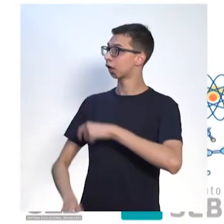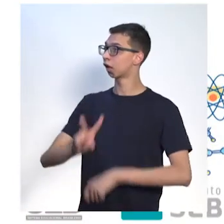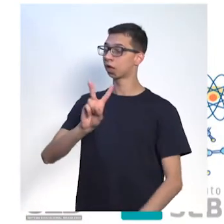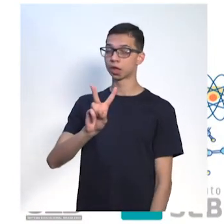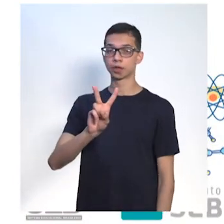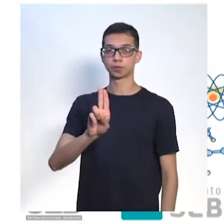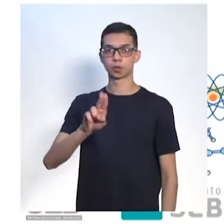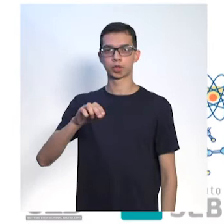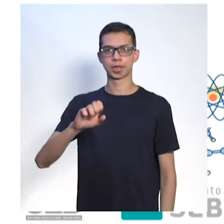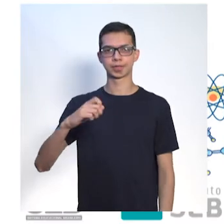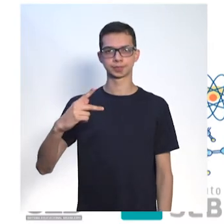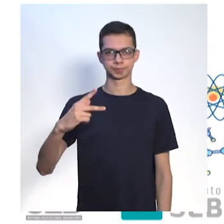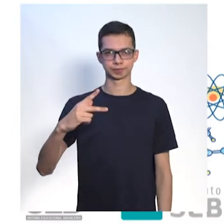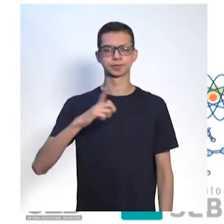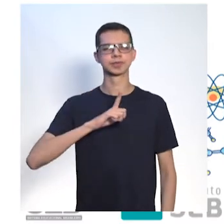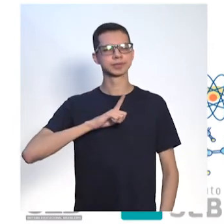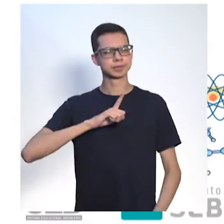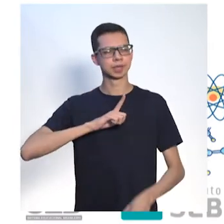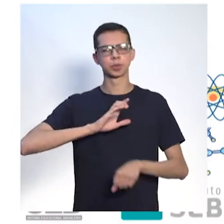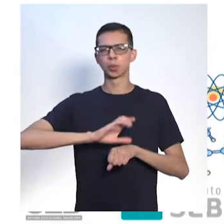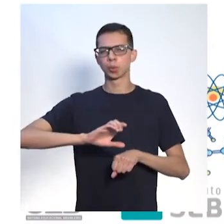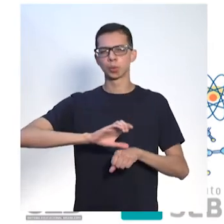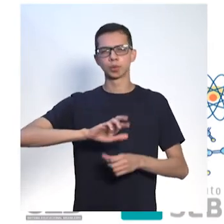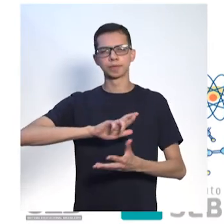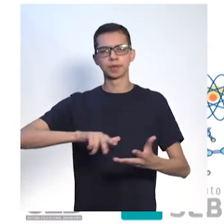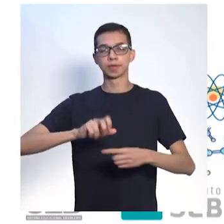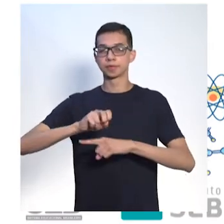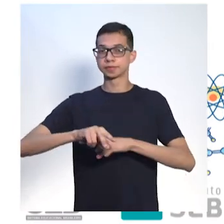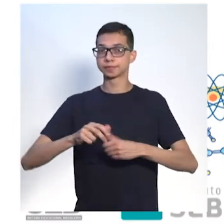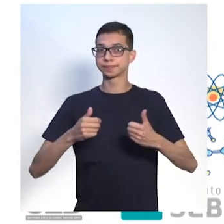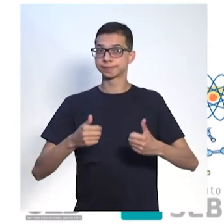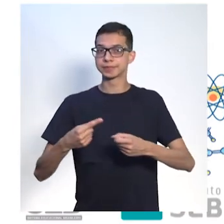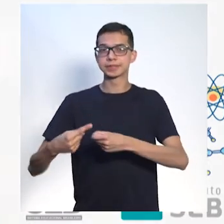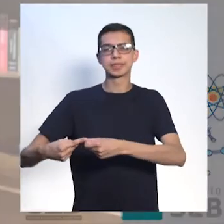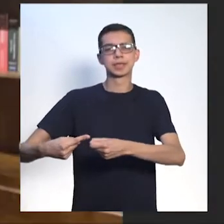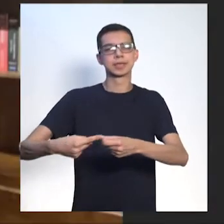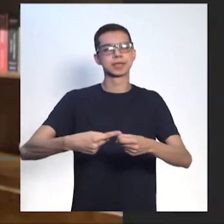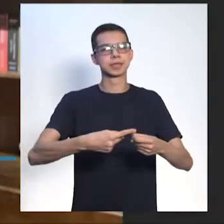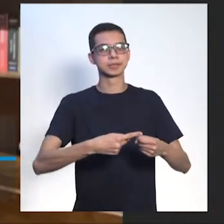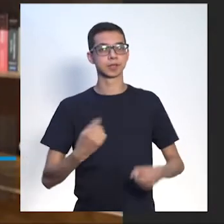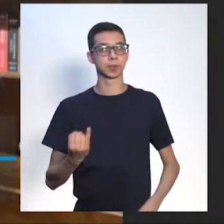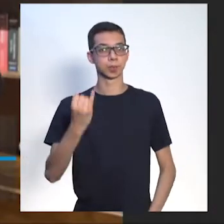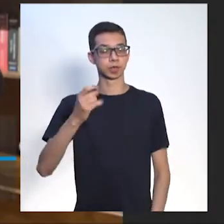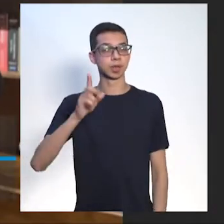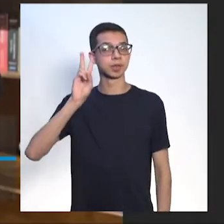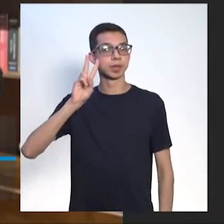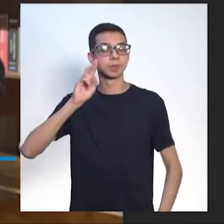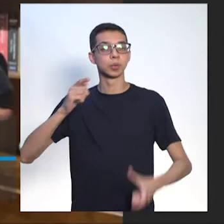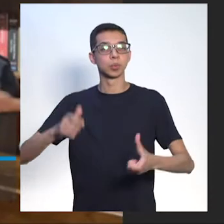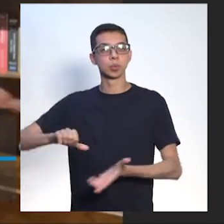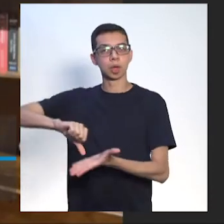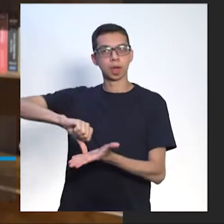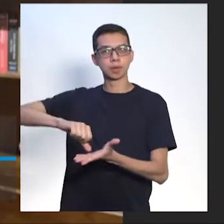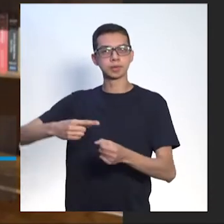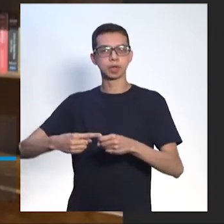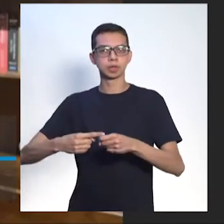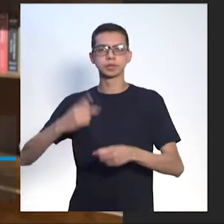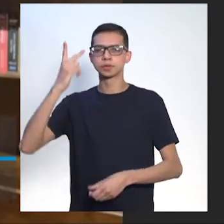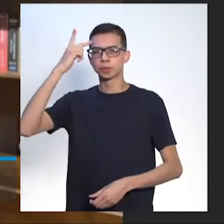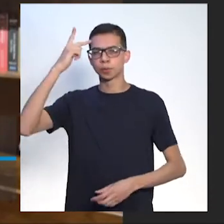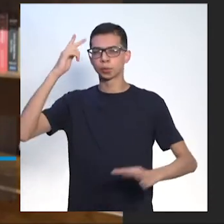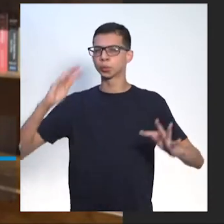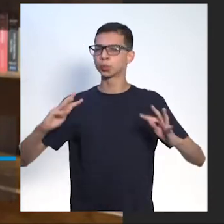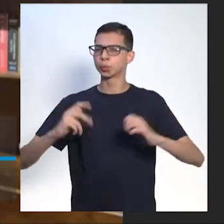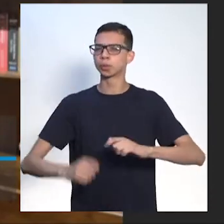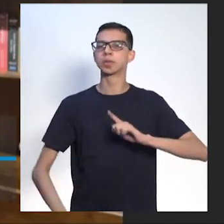muita vaga, muitas cidades, e é muito importante você lembrar, a VUNESP, ela tem campus no interior do estado de São Paulo todinho,